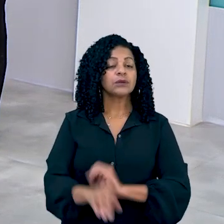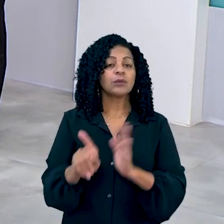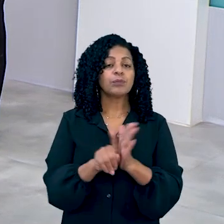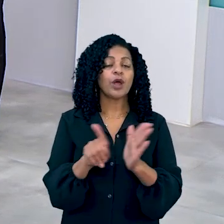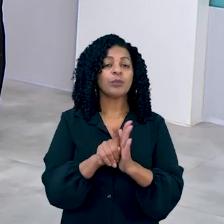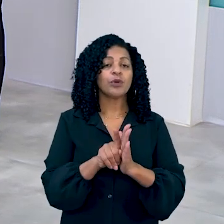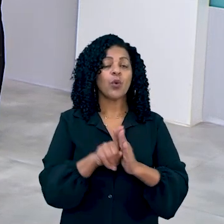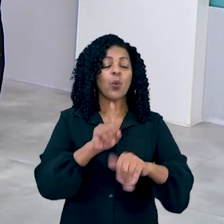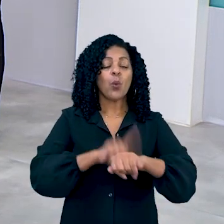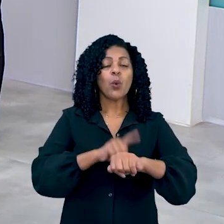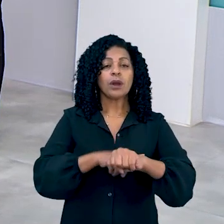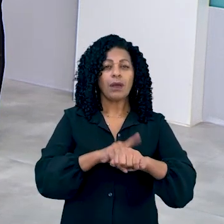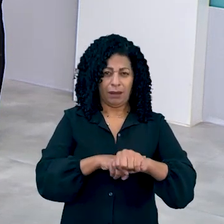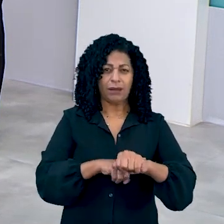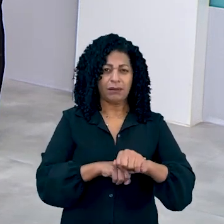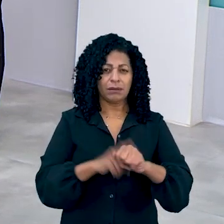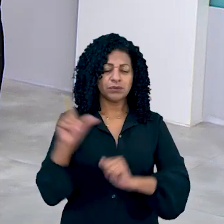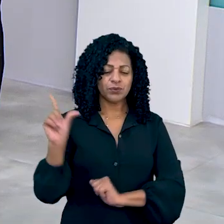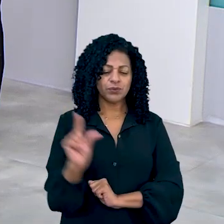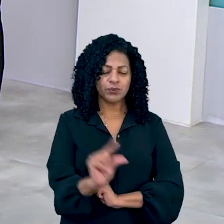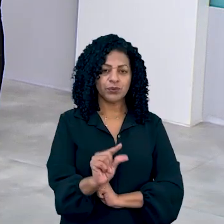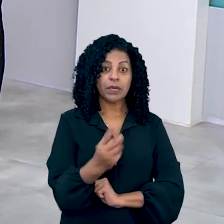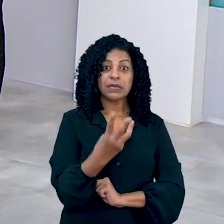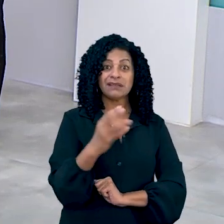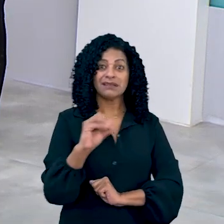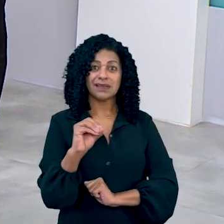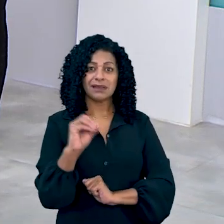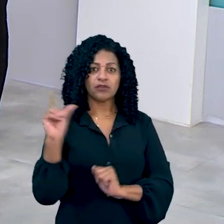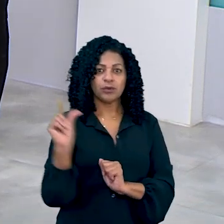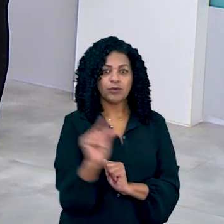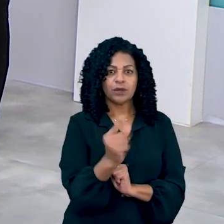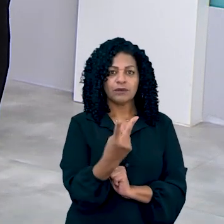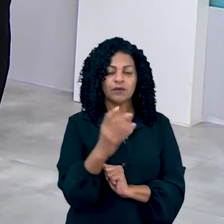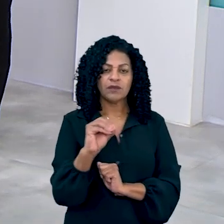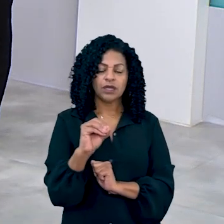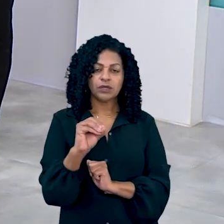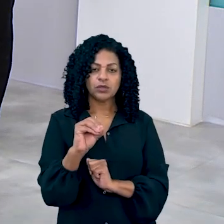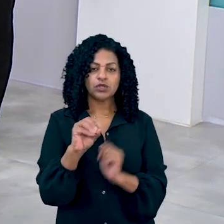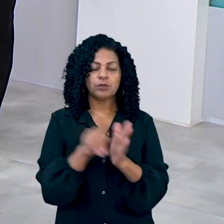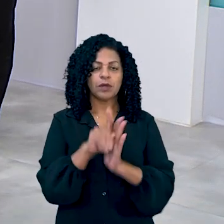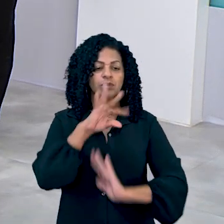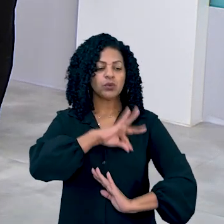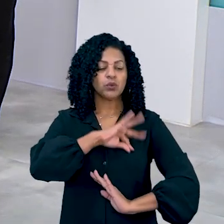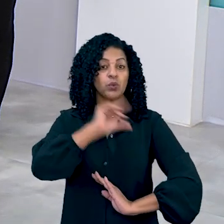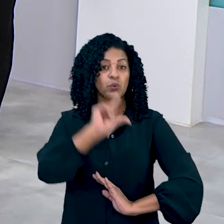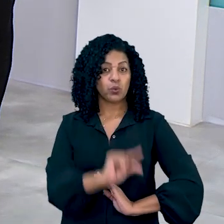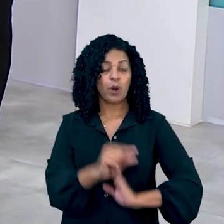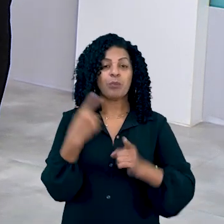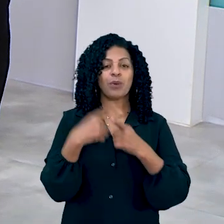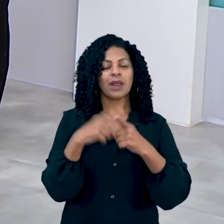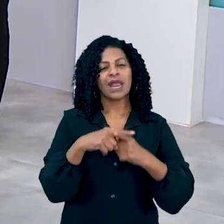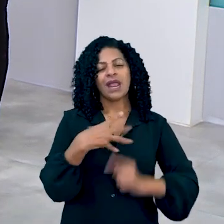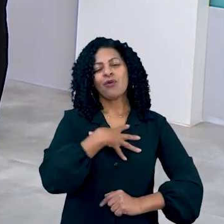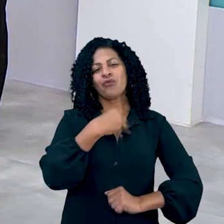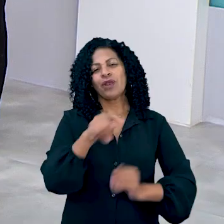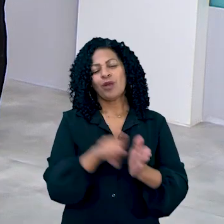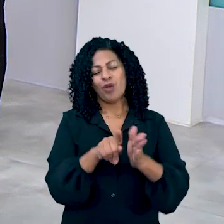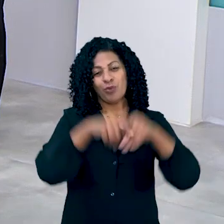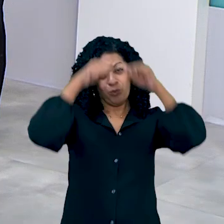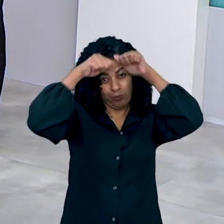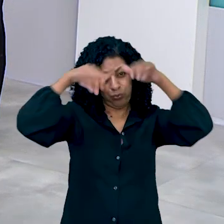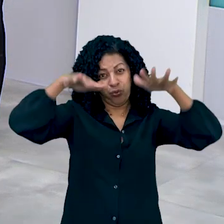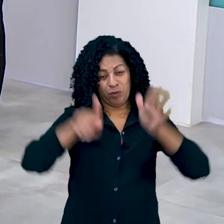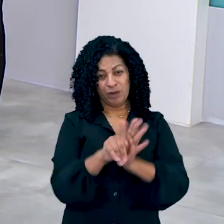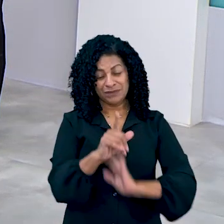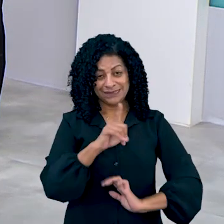de diminuir a carga horária profissional de 30 para 20 horas semanais, sem redução salarial, para cuidar do filho com transtorno do